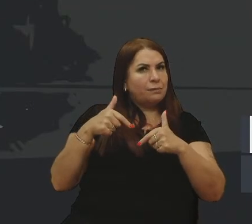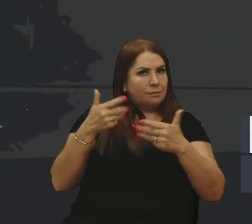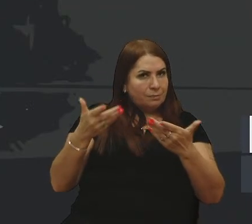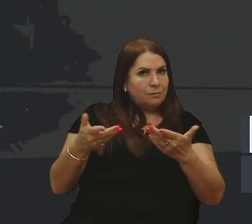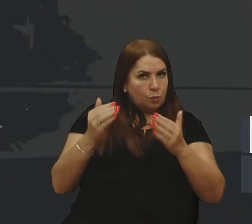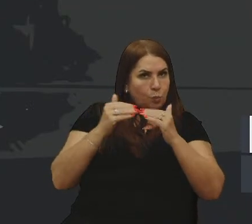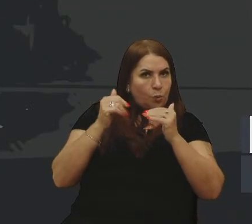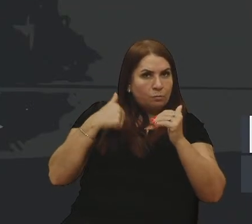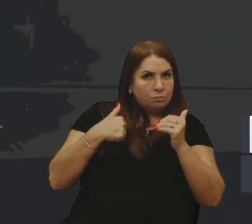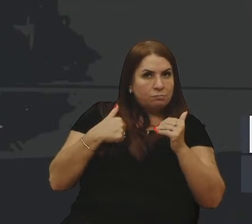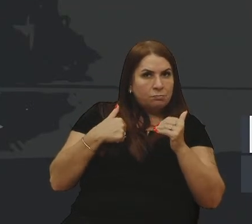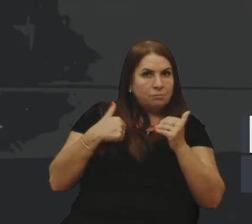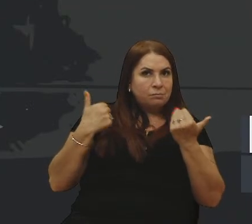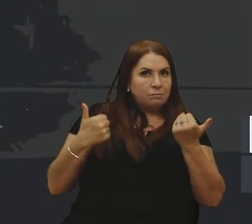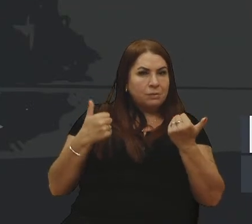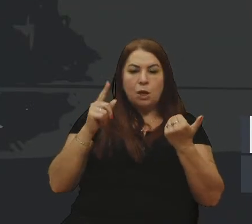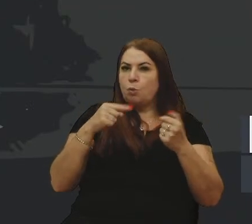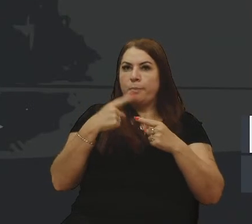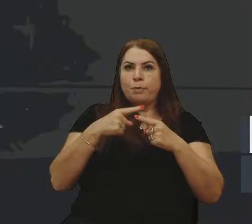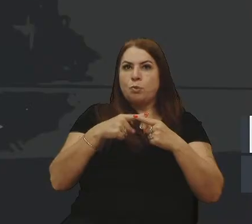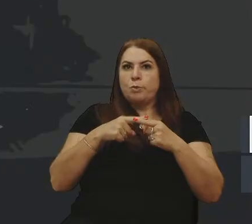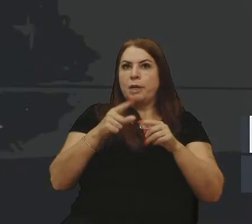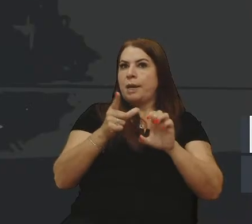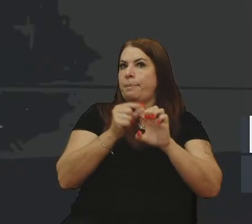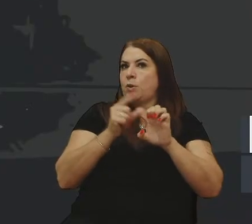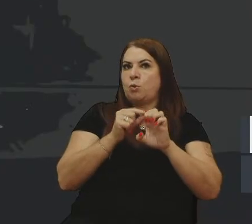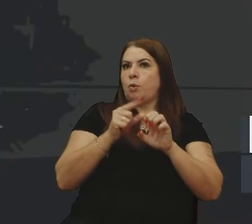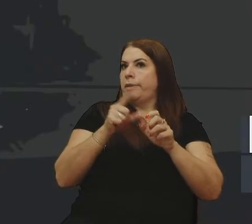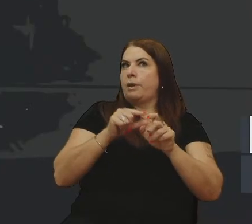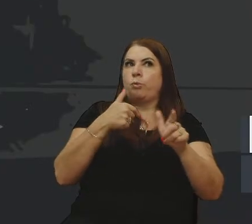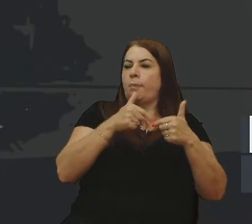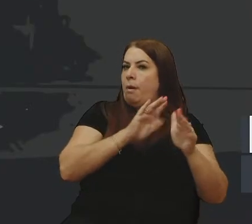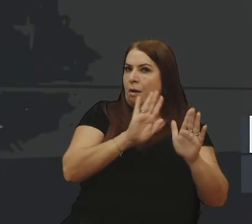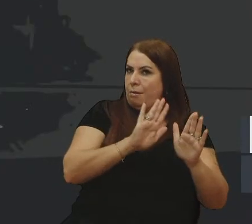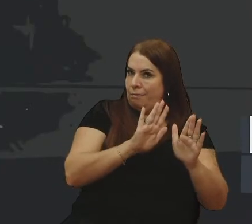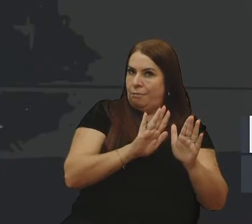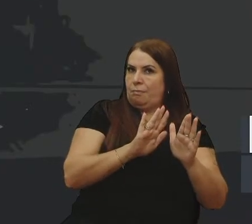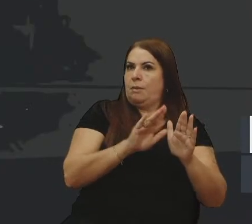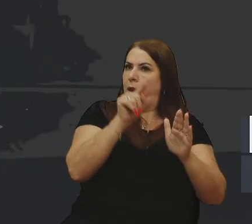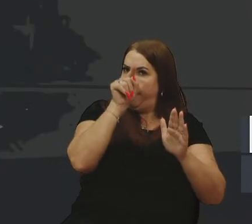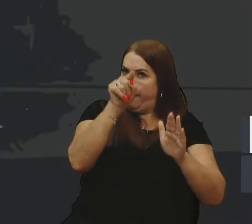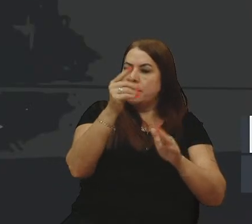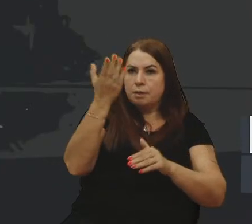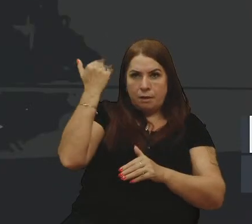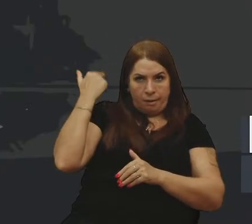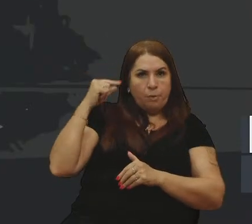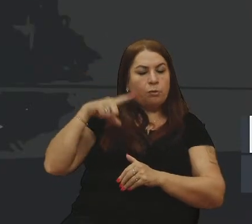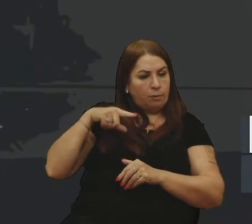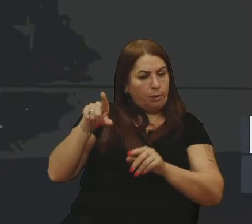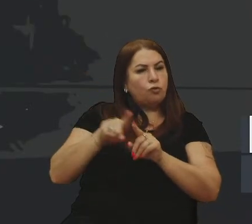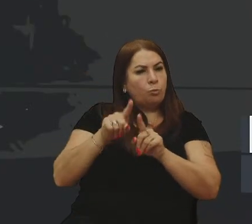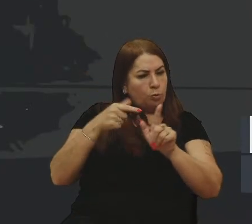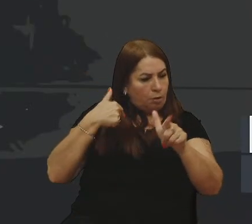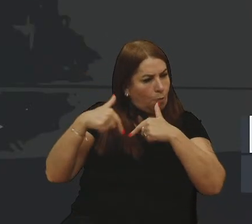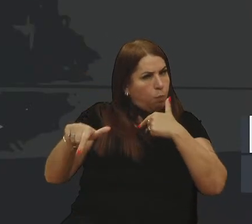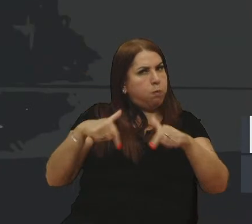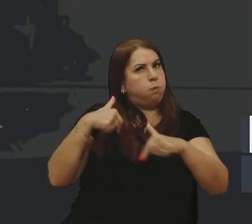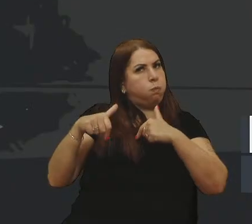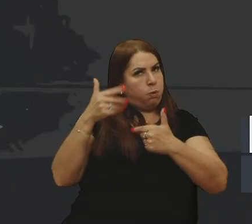concordam comigo? Não é porque é só empreendedor que tem fruto e trabalho, não. Essa época aí tinha muito fruto e muito